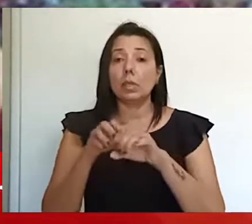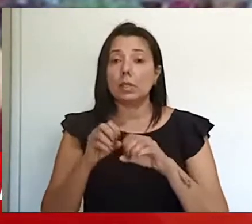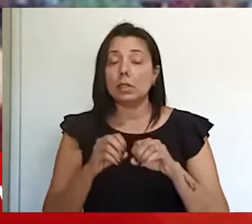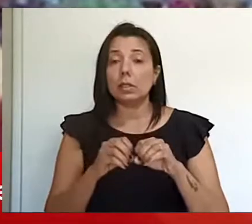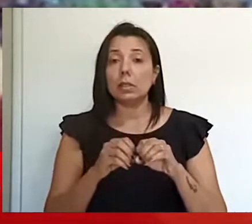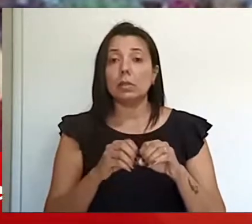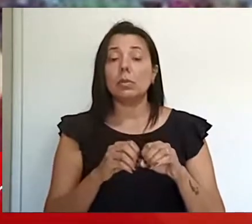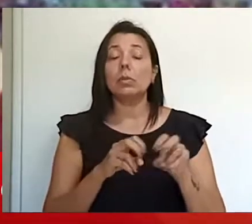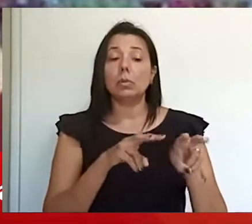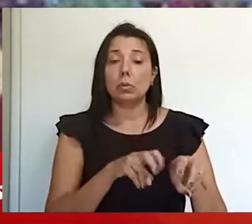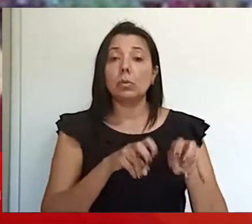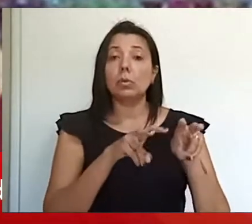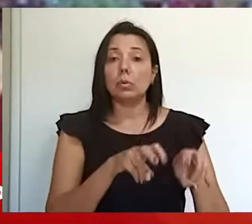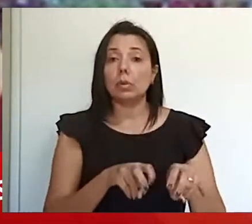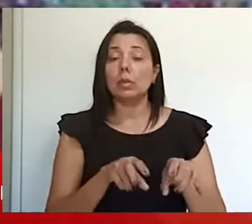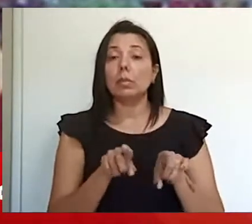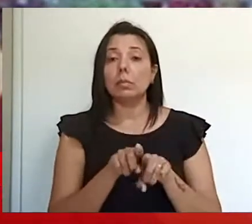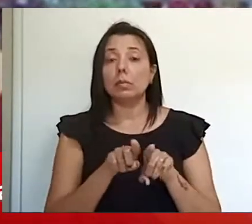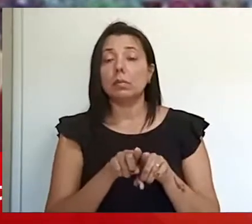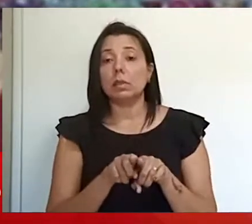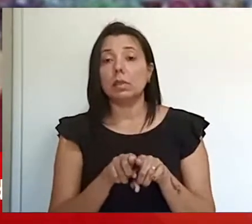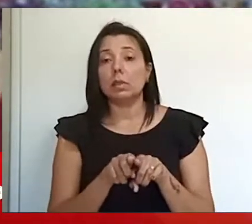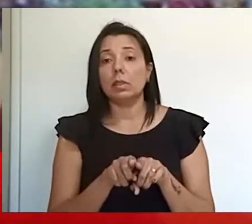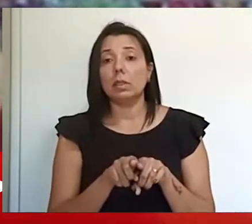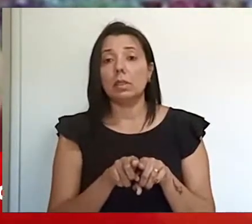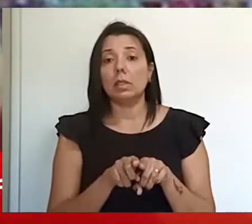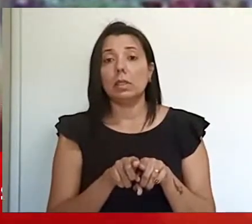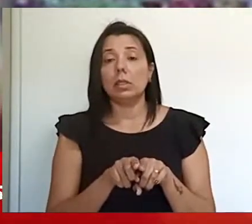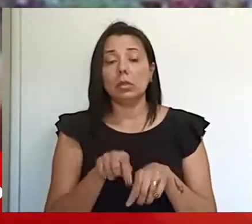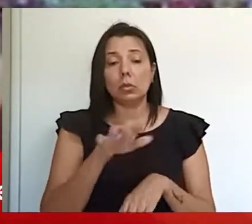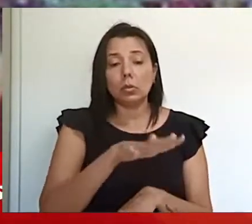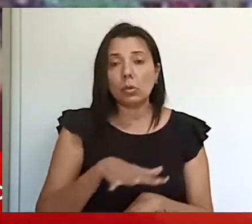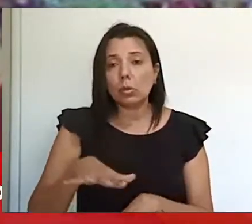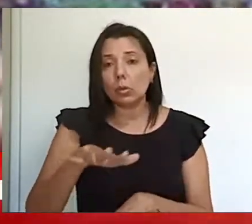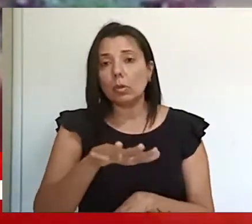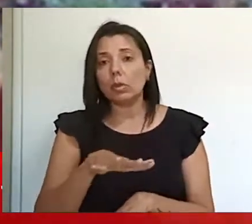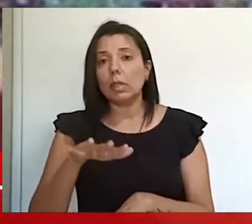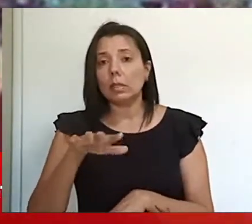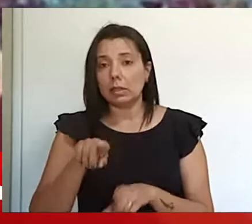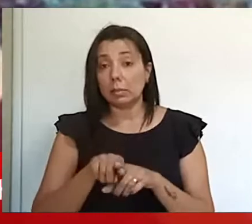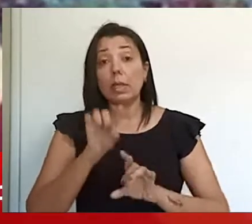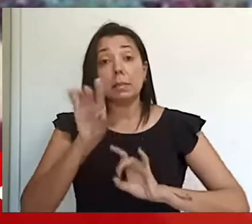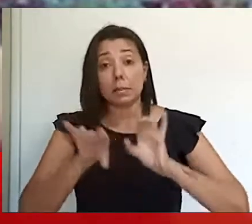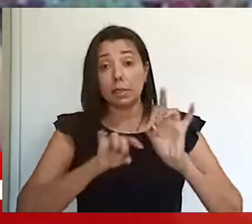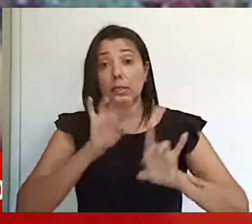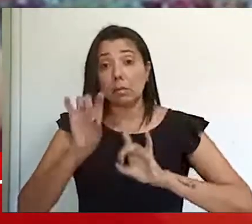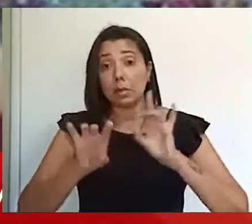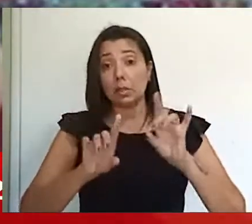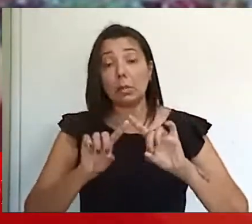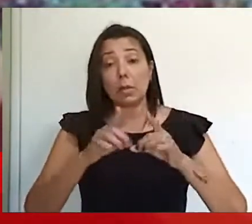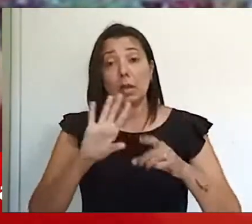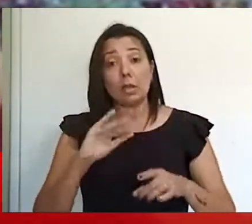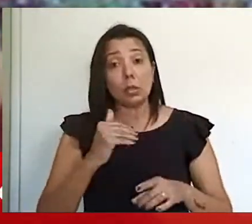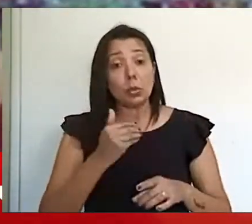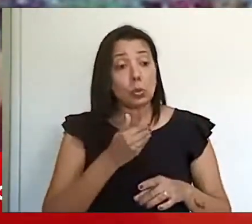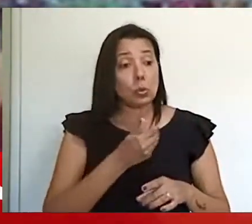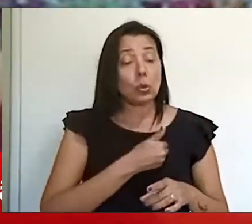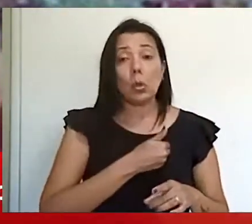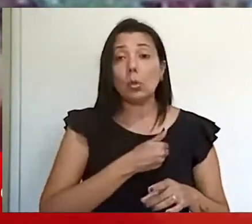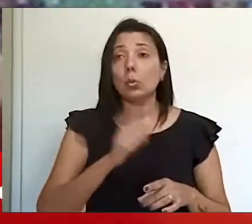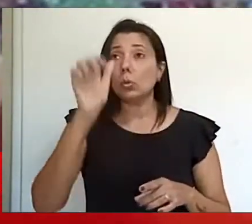assim, dos territórios de nossa atuação especialmente, mas em todo o território nacional, a gente